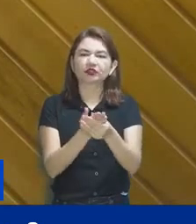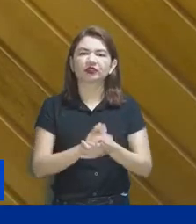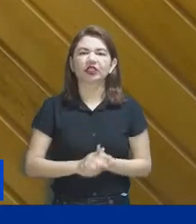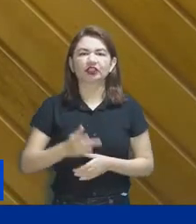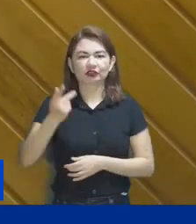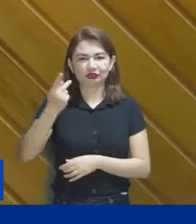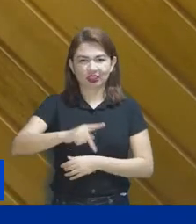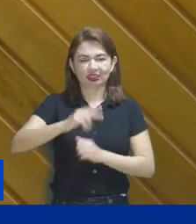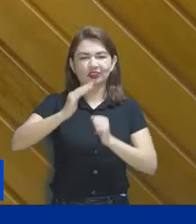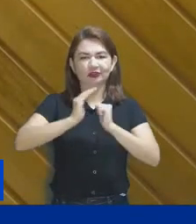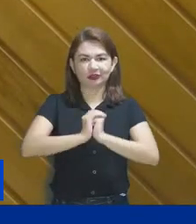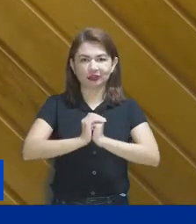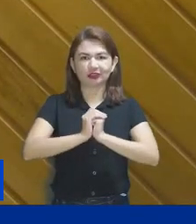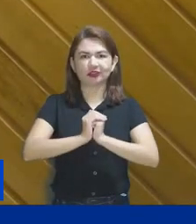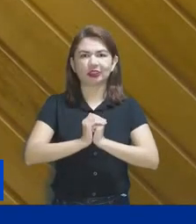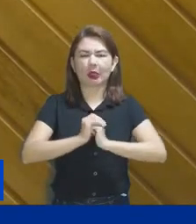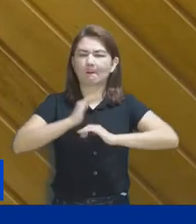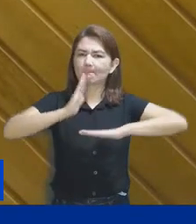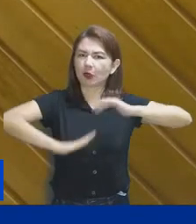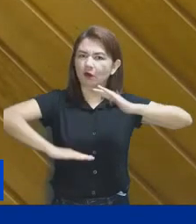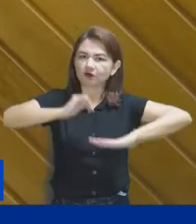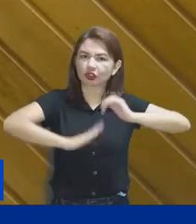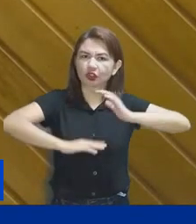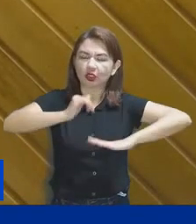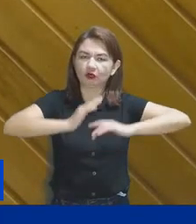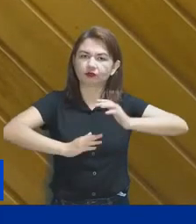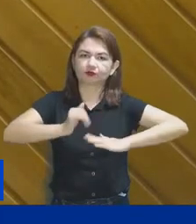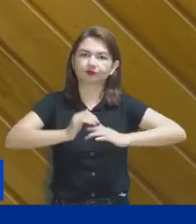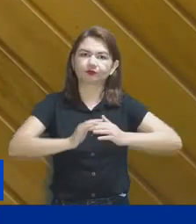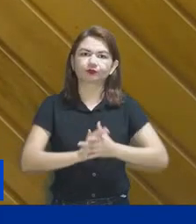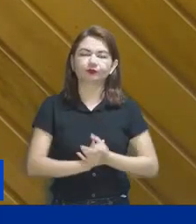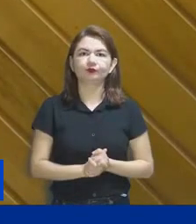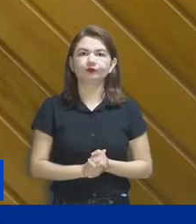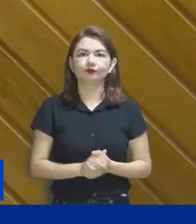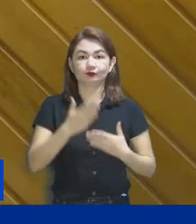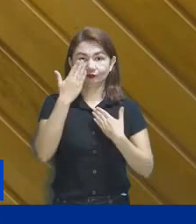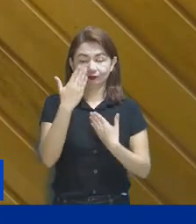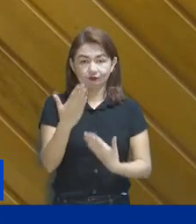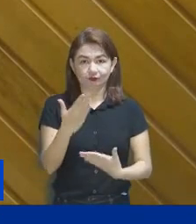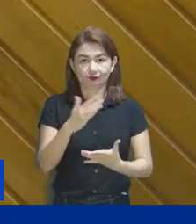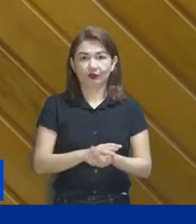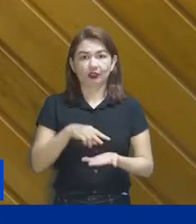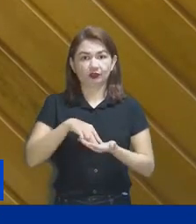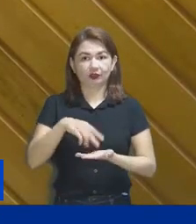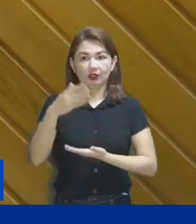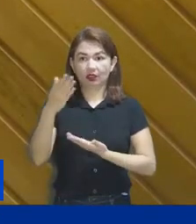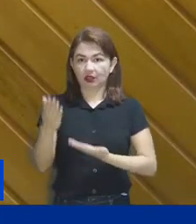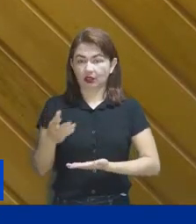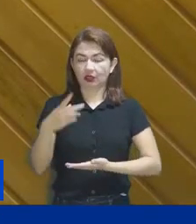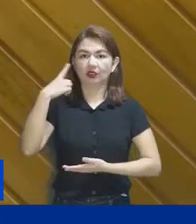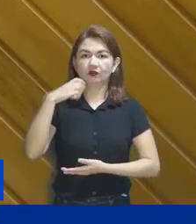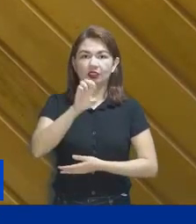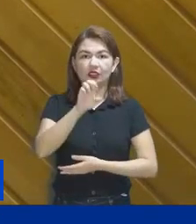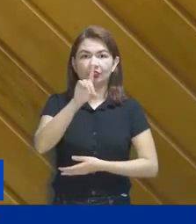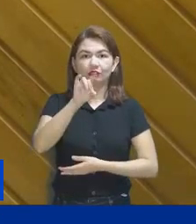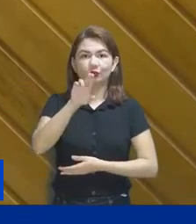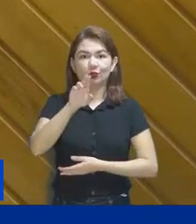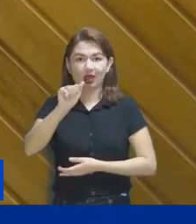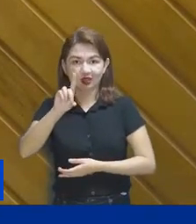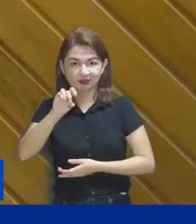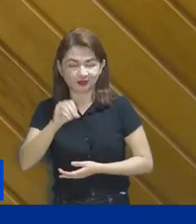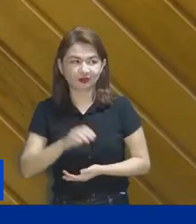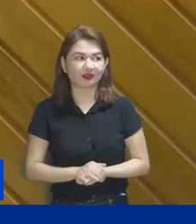muito profissional. Agradeço, sobremaneira, aqui a sustentação do doutor Eduardo, que já vai me poupar muito